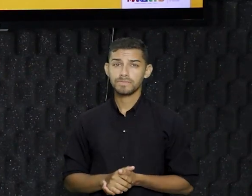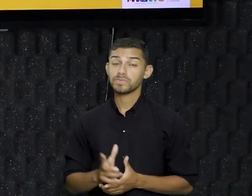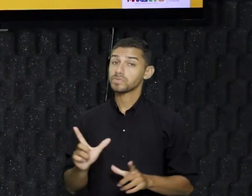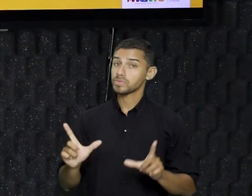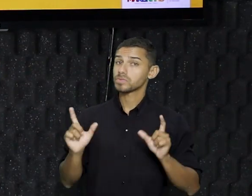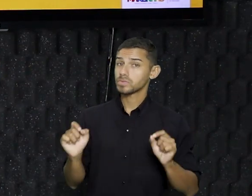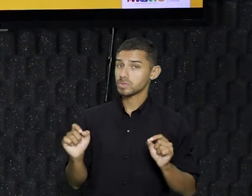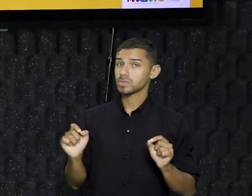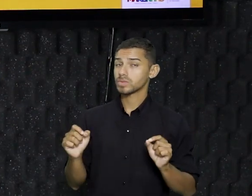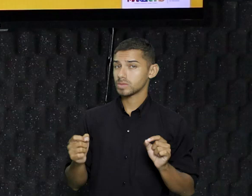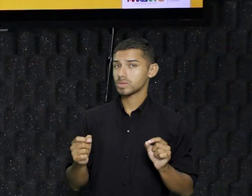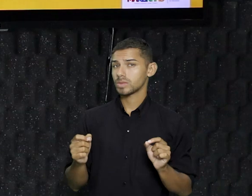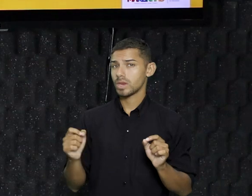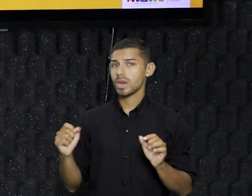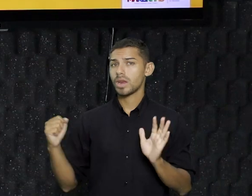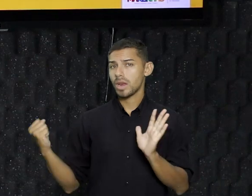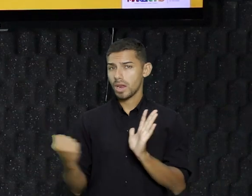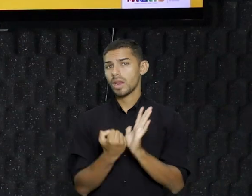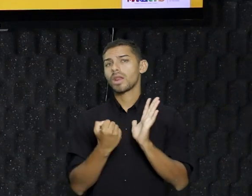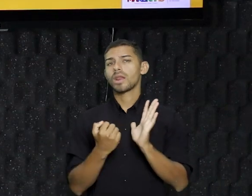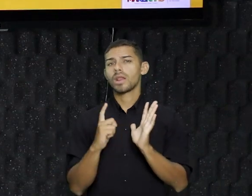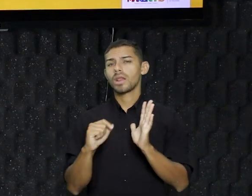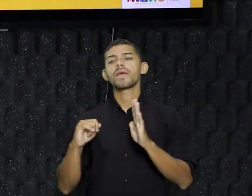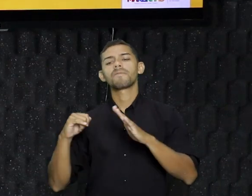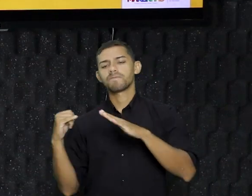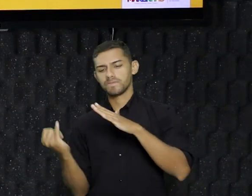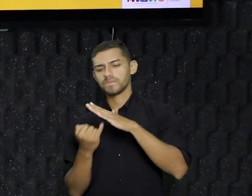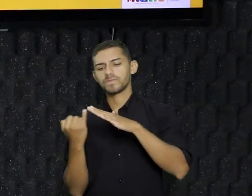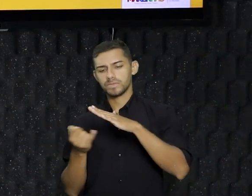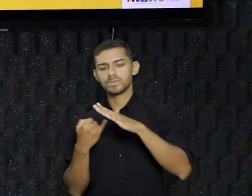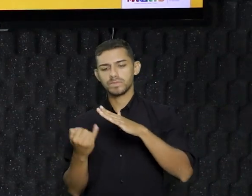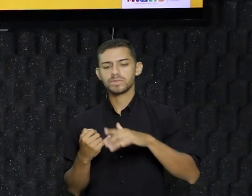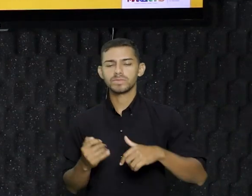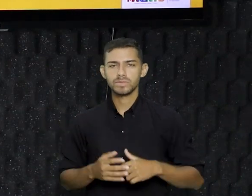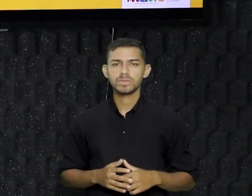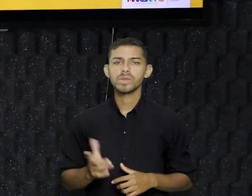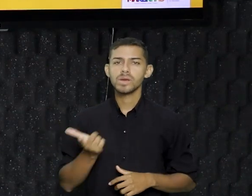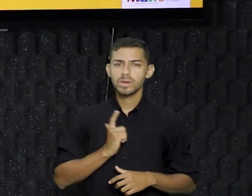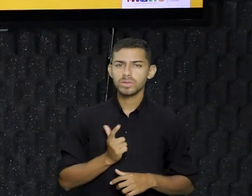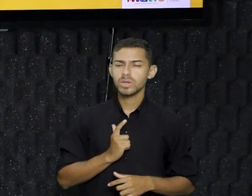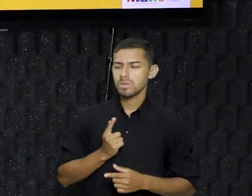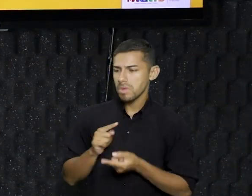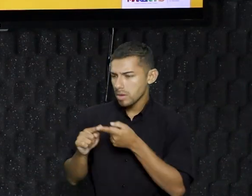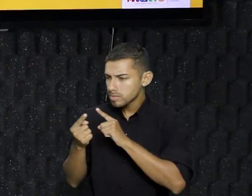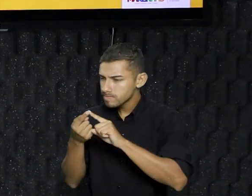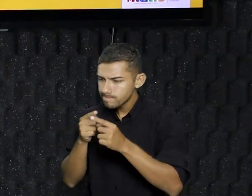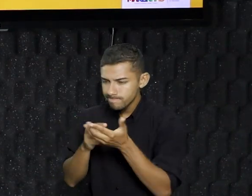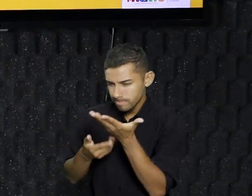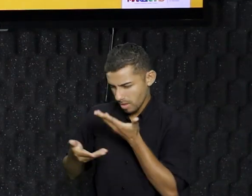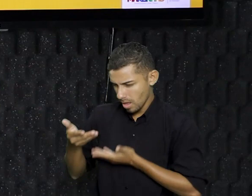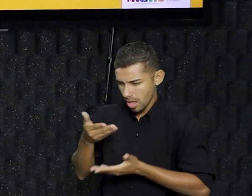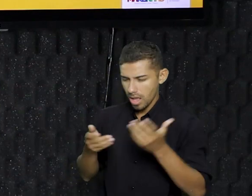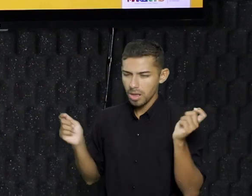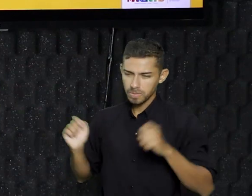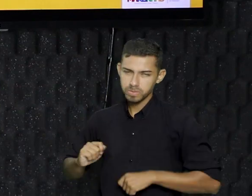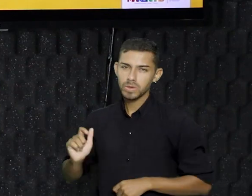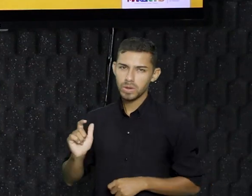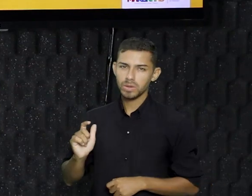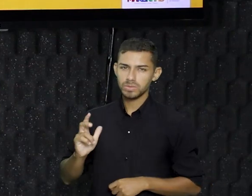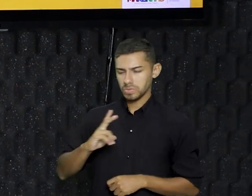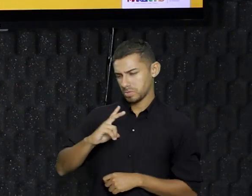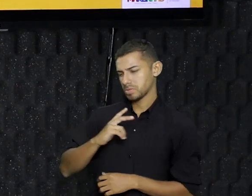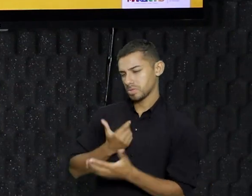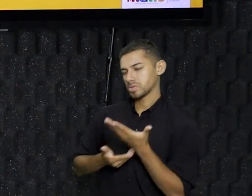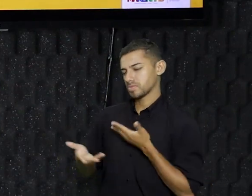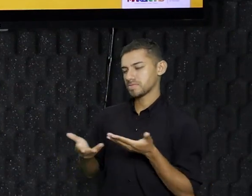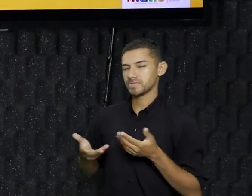preferência a marca registrada é a informalidade é quando eu tenho uma intimidade com alguém para utilizar esse pronome